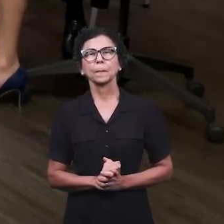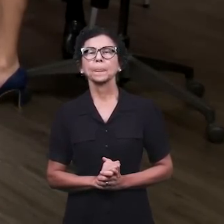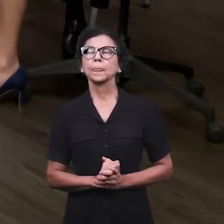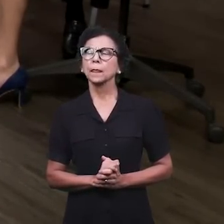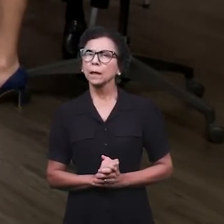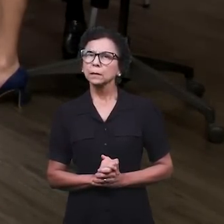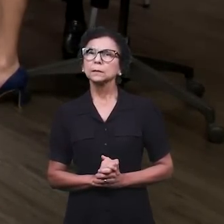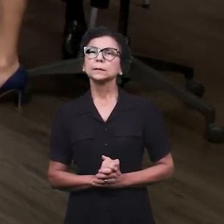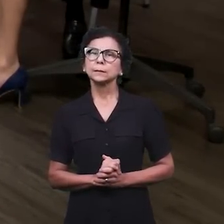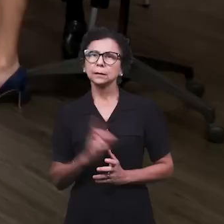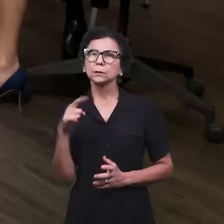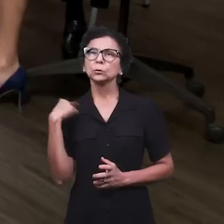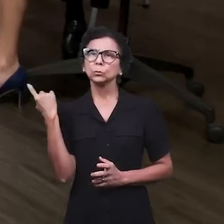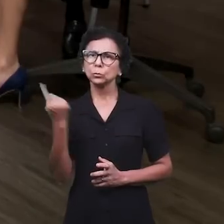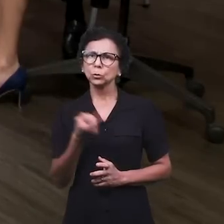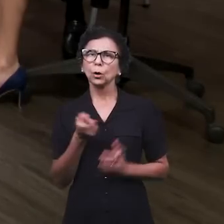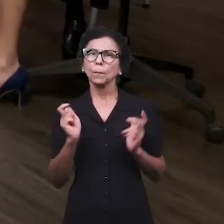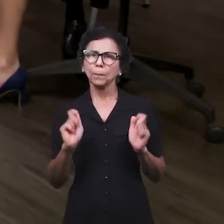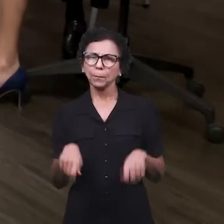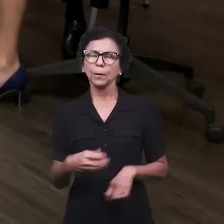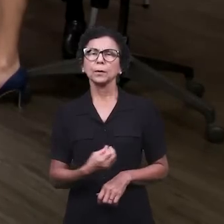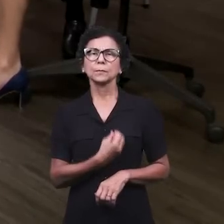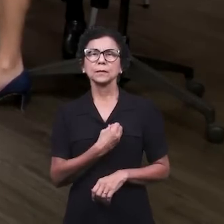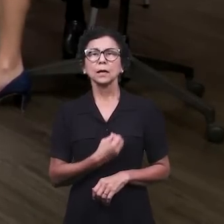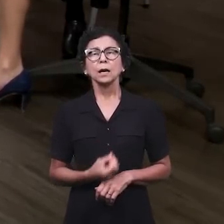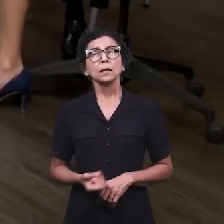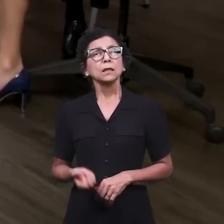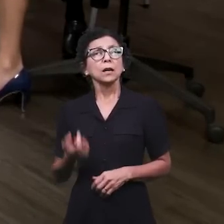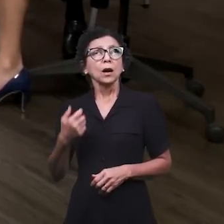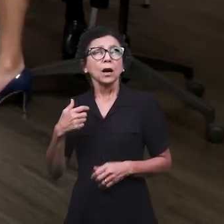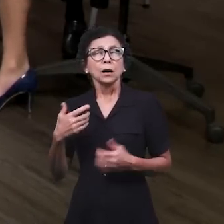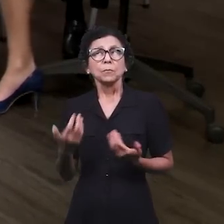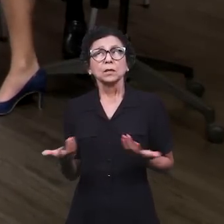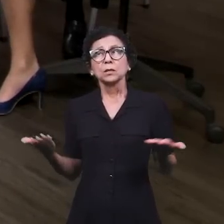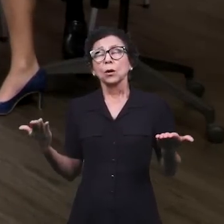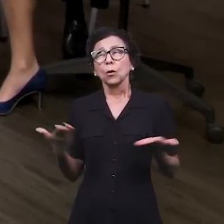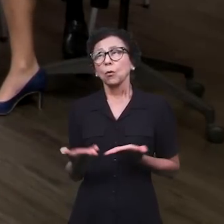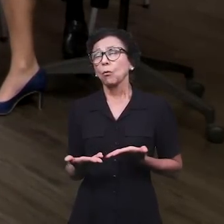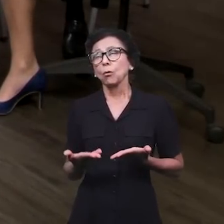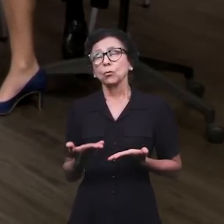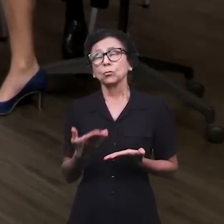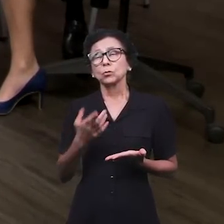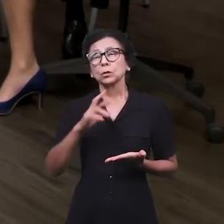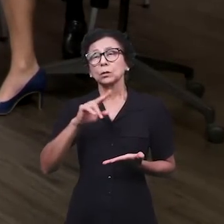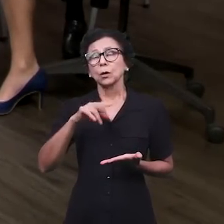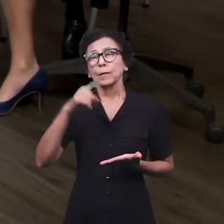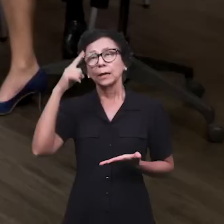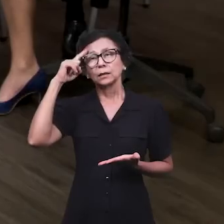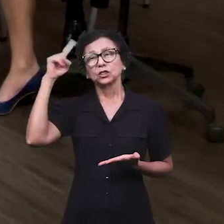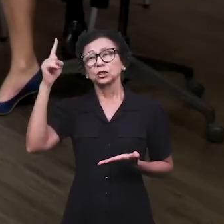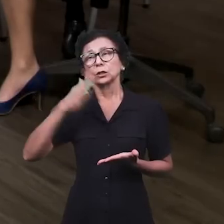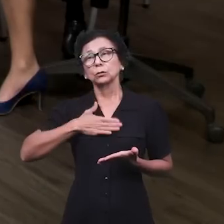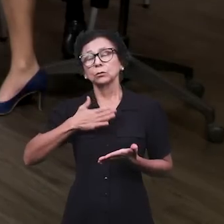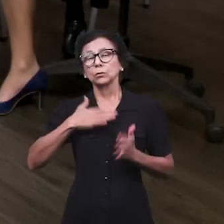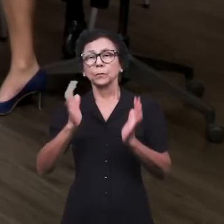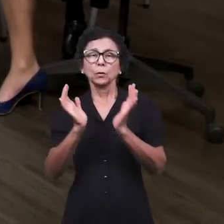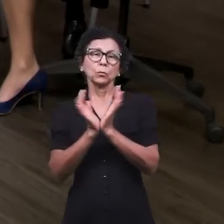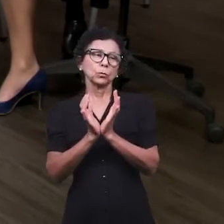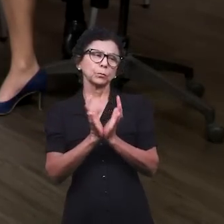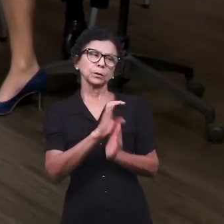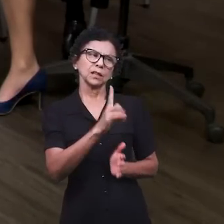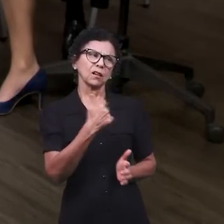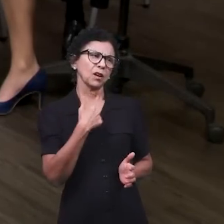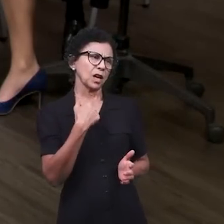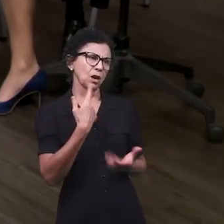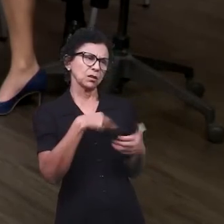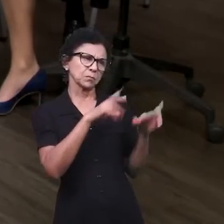Todos podem participar do culto profético. Hoje não é meu dia, hoje é o dia do grupo do irmão Daniel. Mas hoje